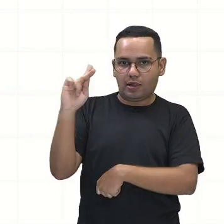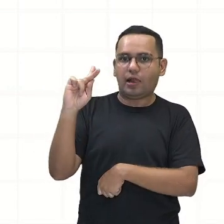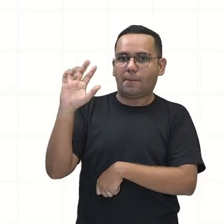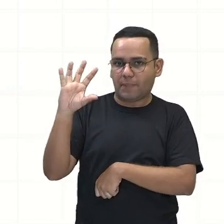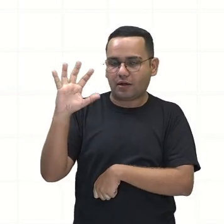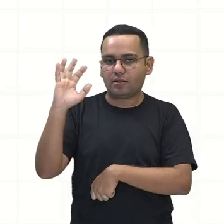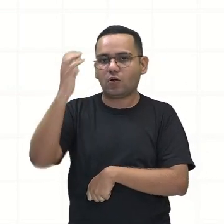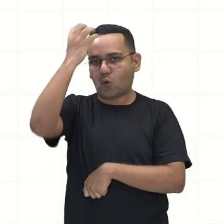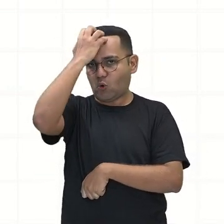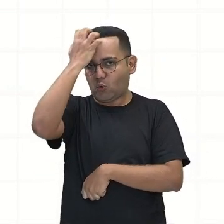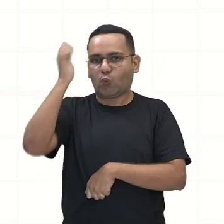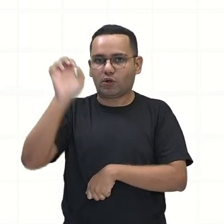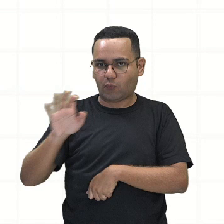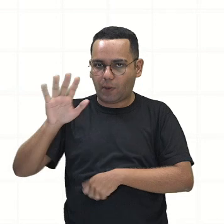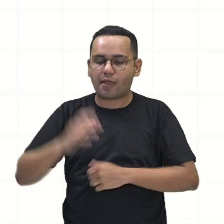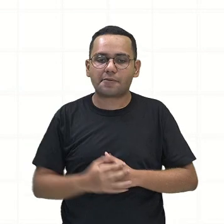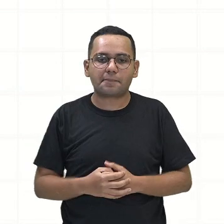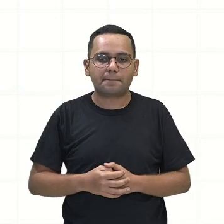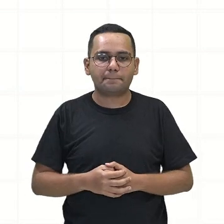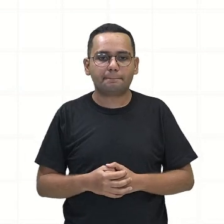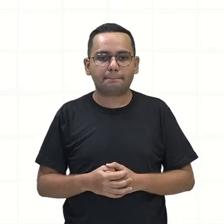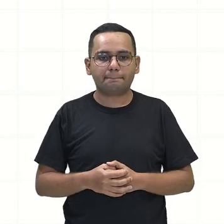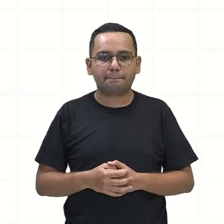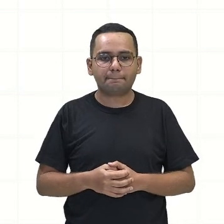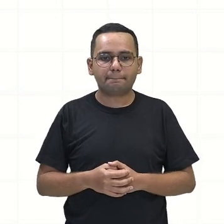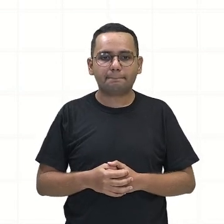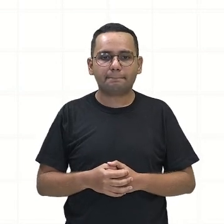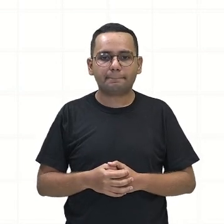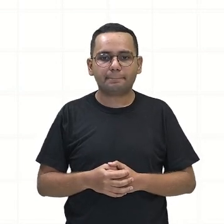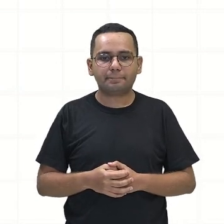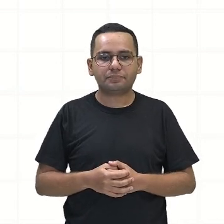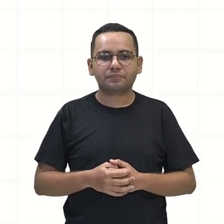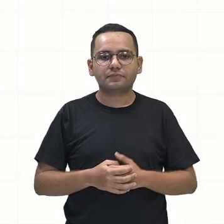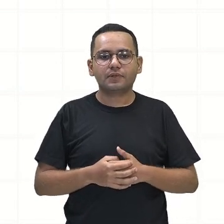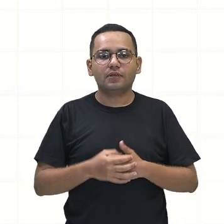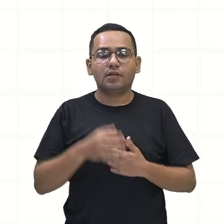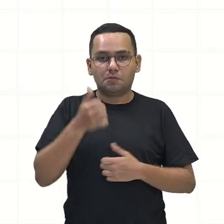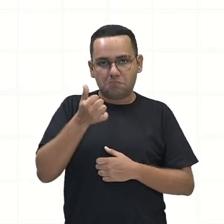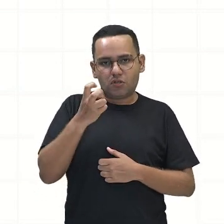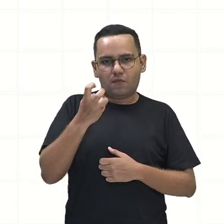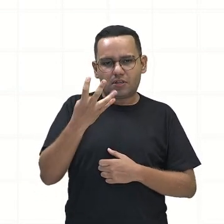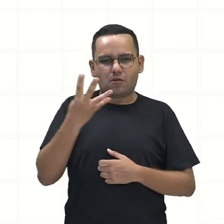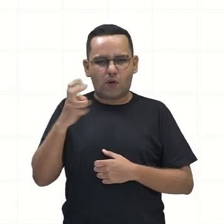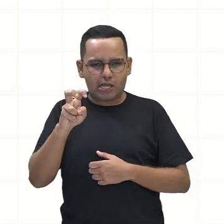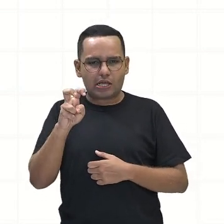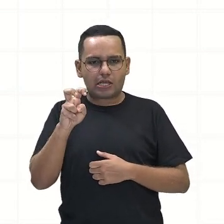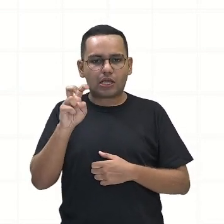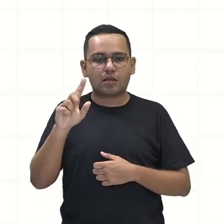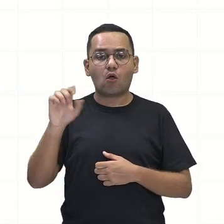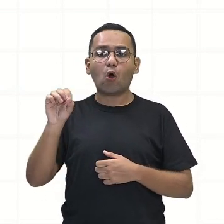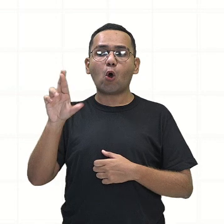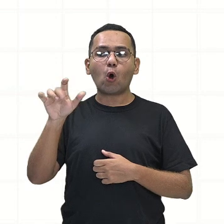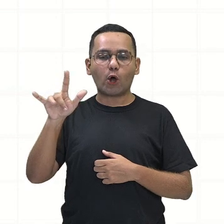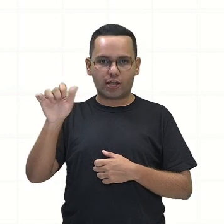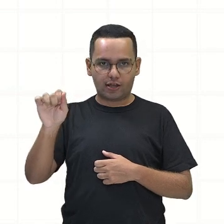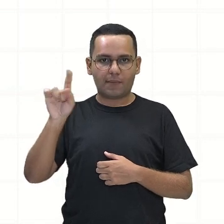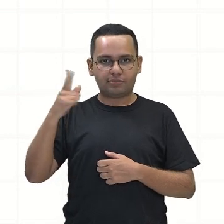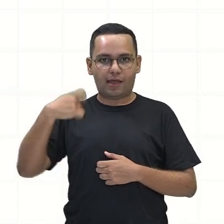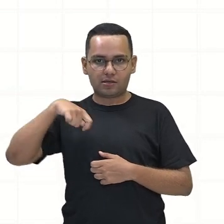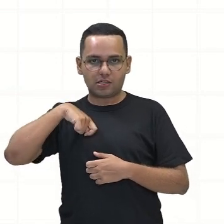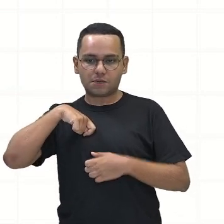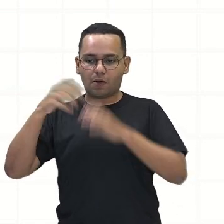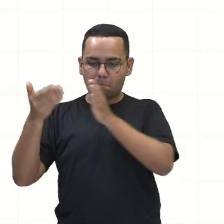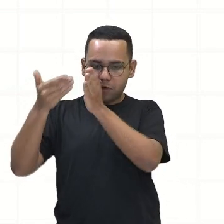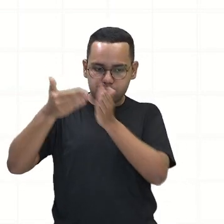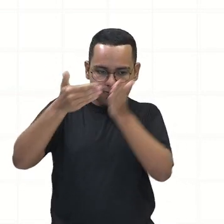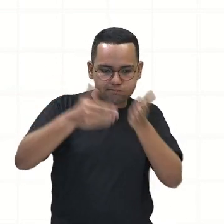em 1545, Aureliana parte da Espanha para a Amazônia e em 1546 ele morre sem